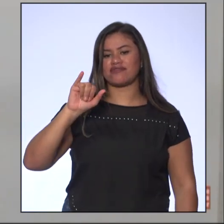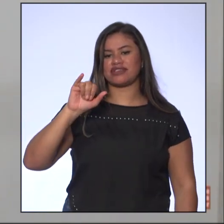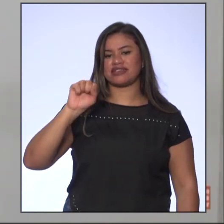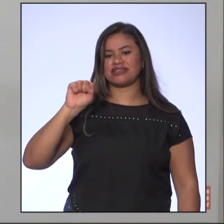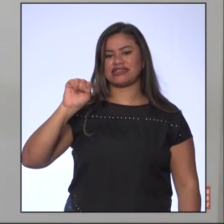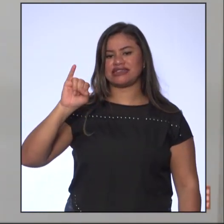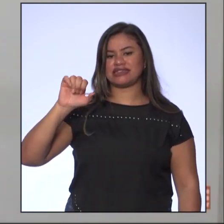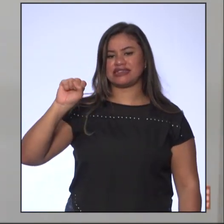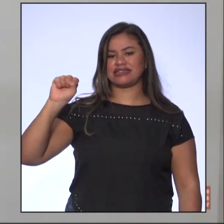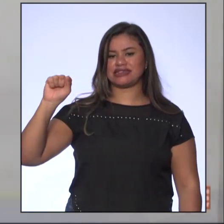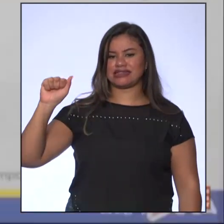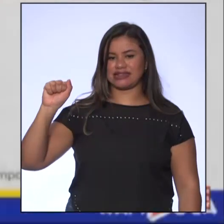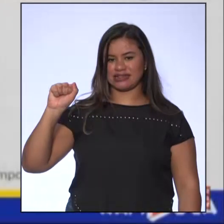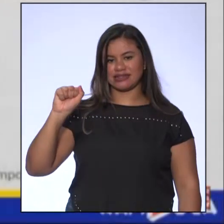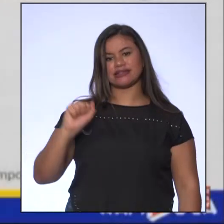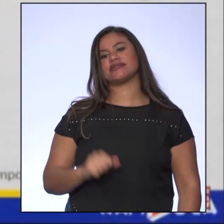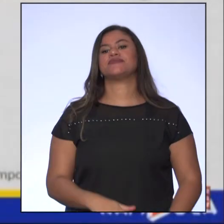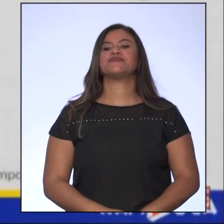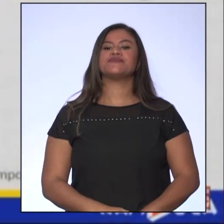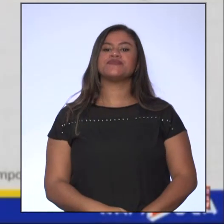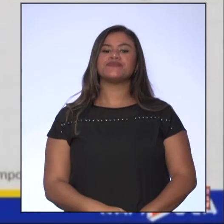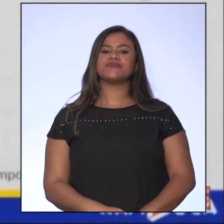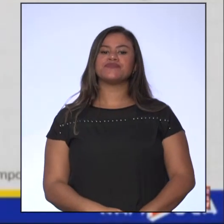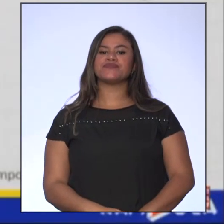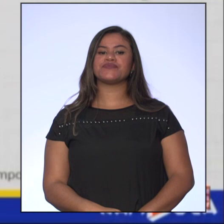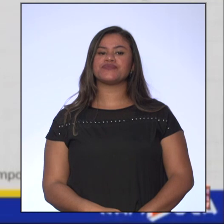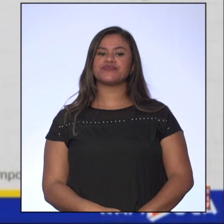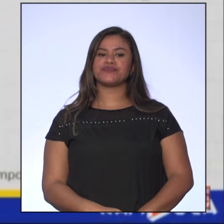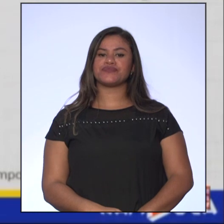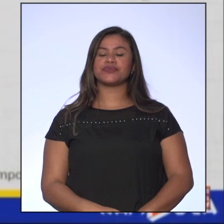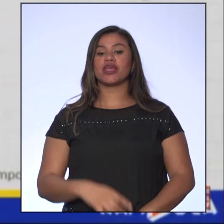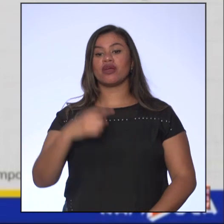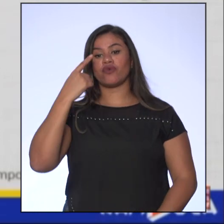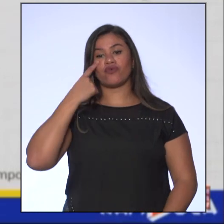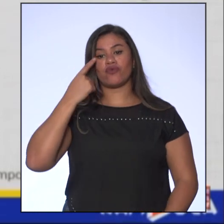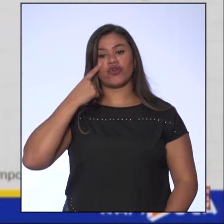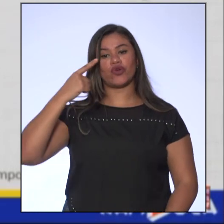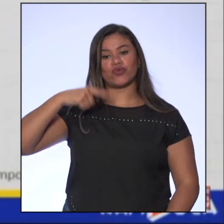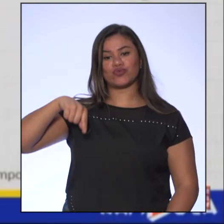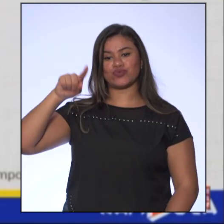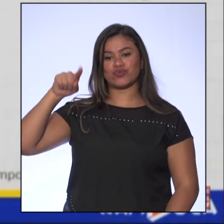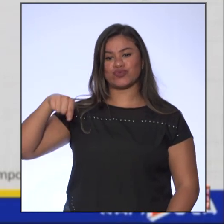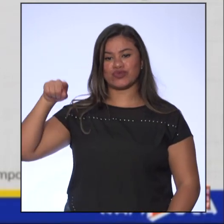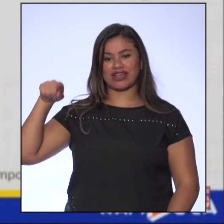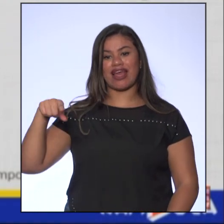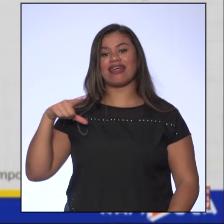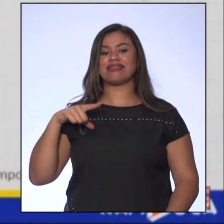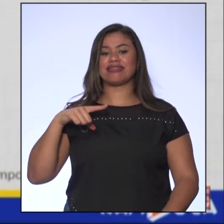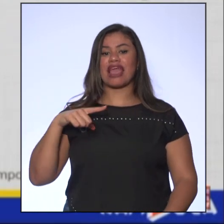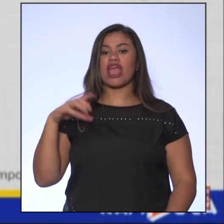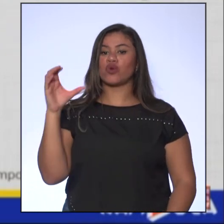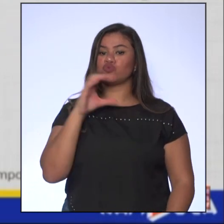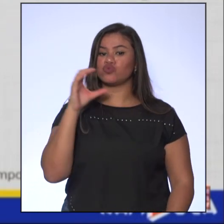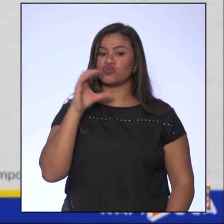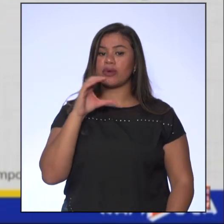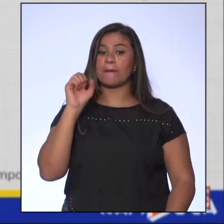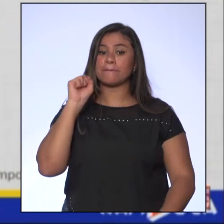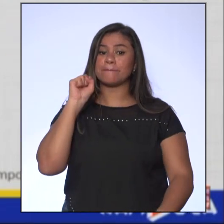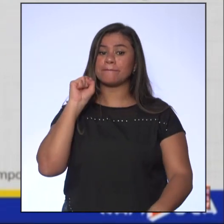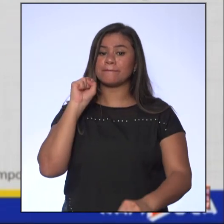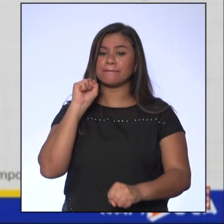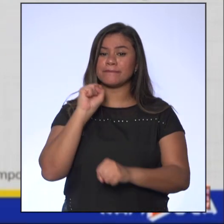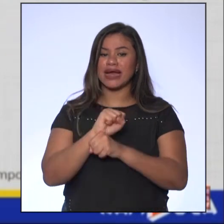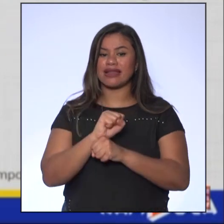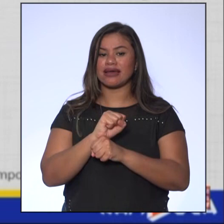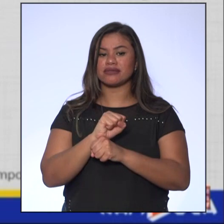gráfico lá. Vamos observar qual é o intervalo que nós temos uma velocidade constante, que ficou parado. Olha lá